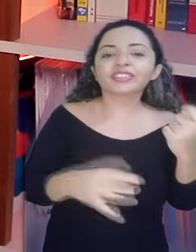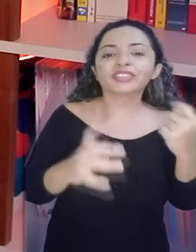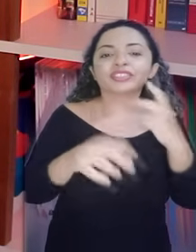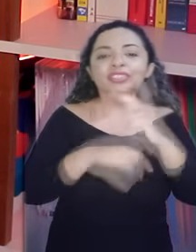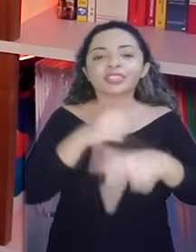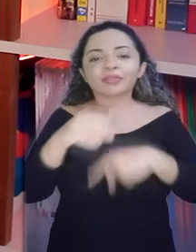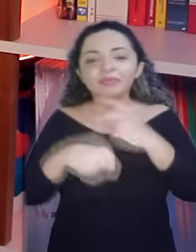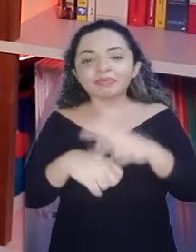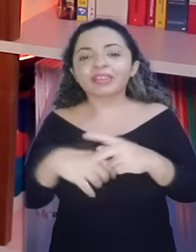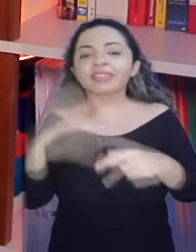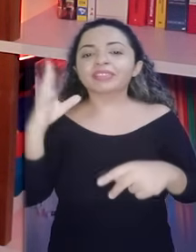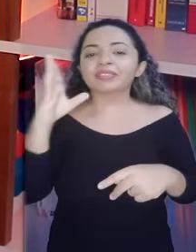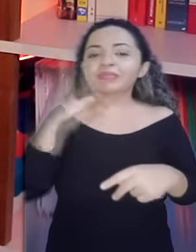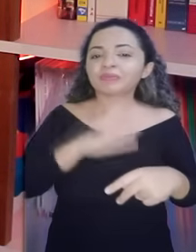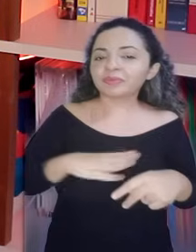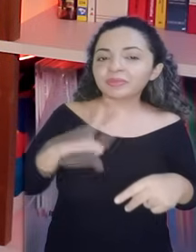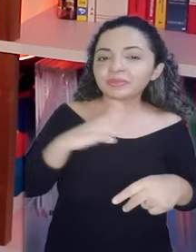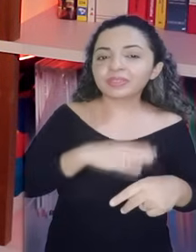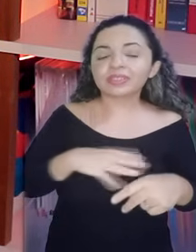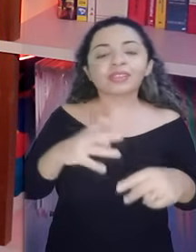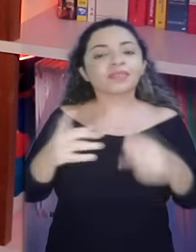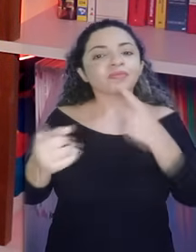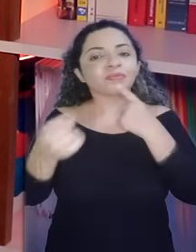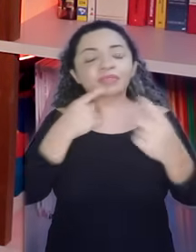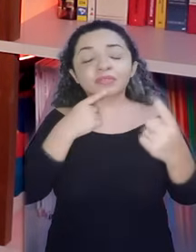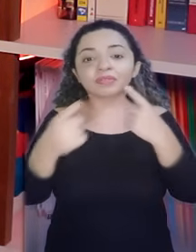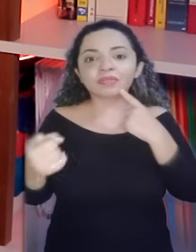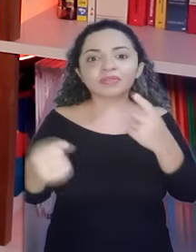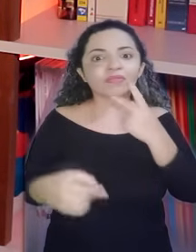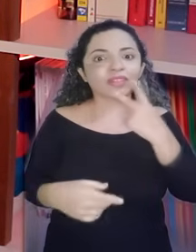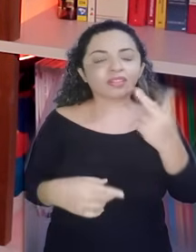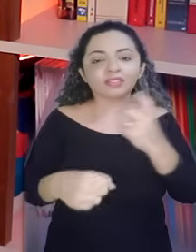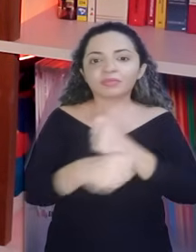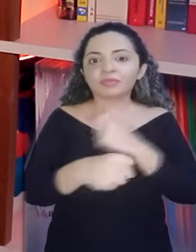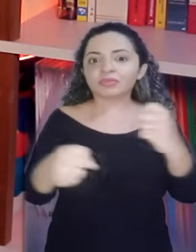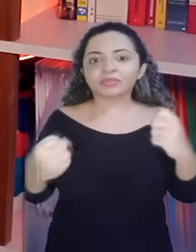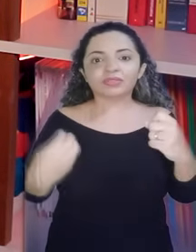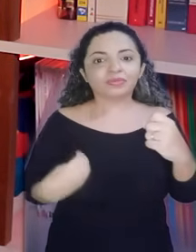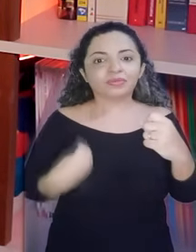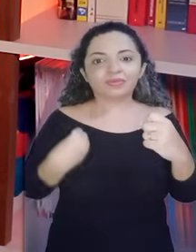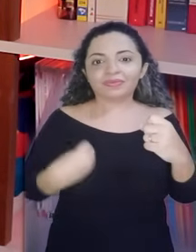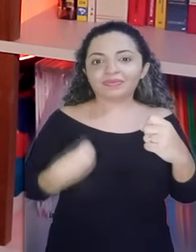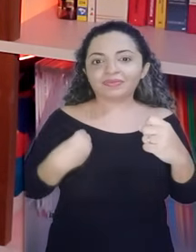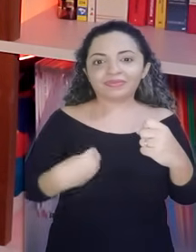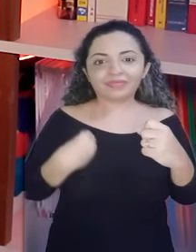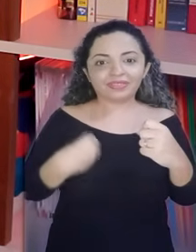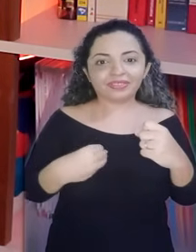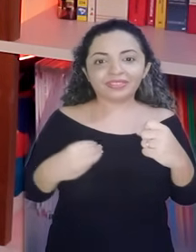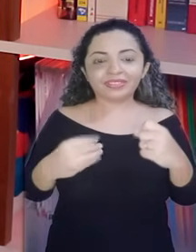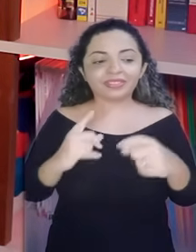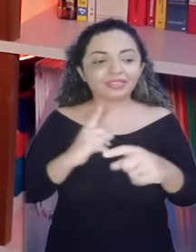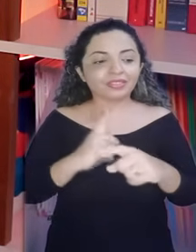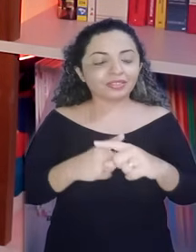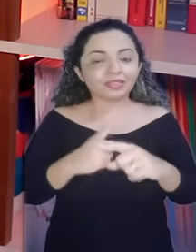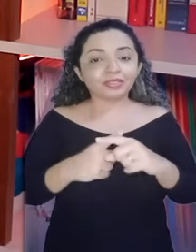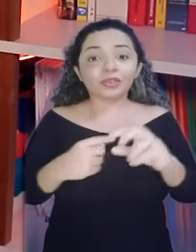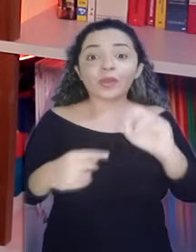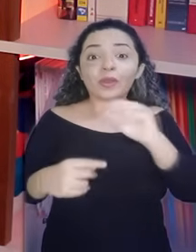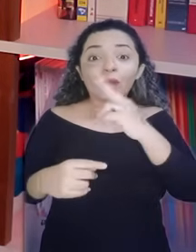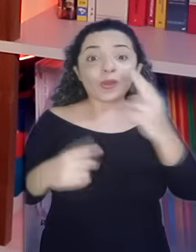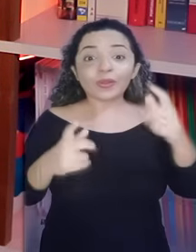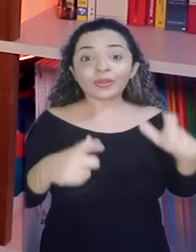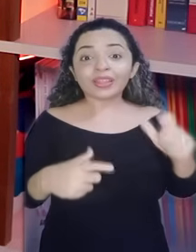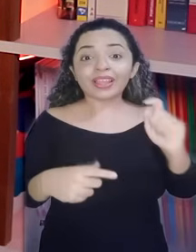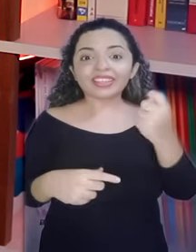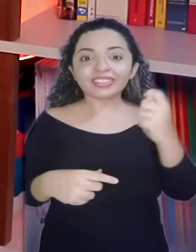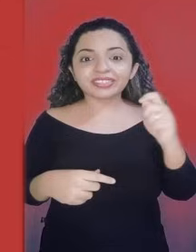como os portenhos em Buenos Aires também dizem que estão cada vez mais difícil viver na cidade autônoma de Buenos Aires por conta do